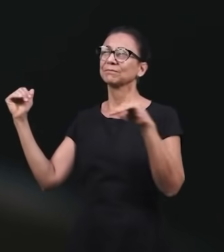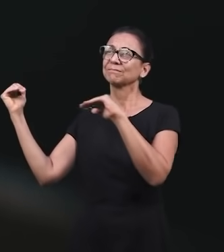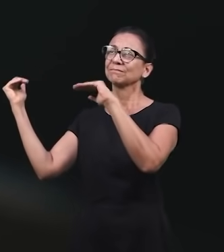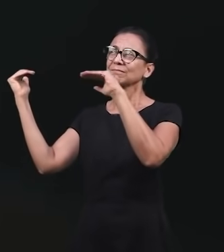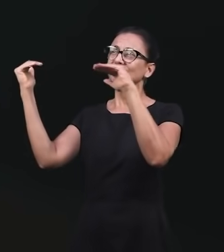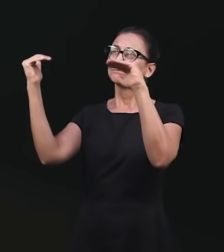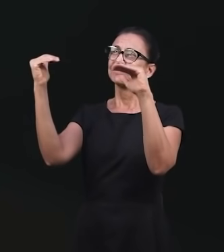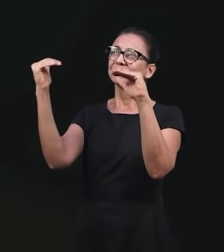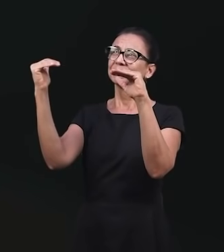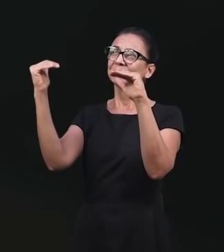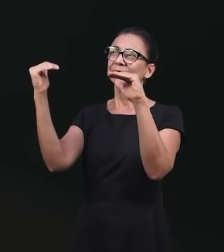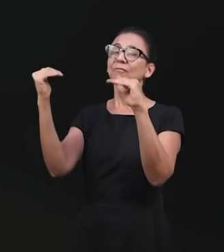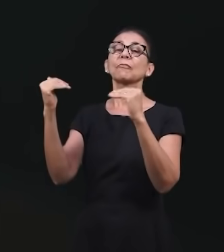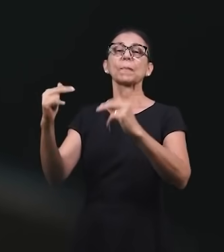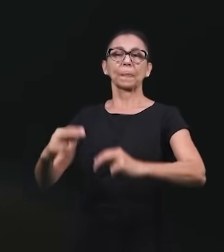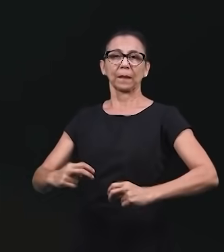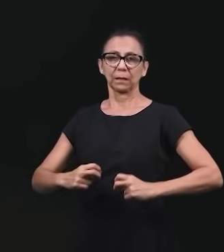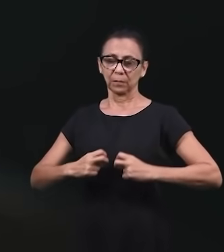adorar, te